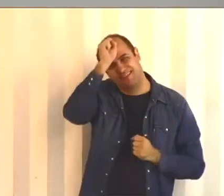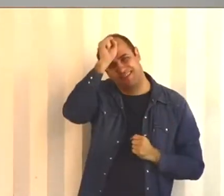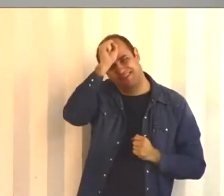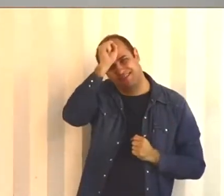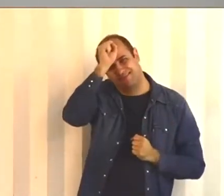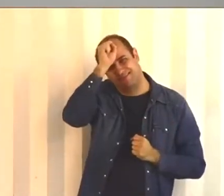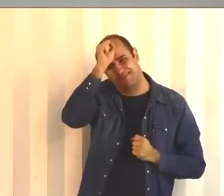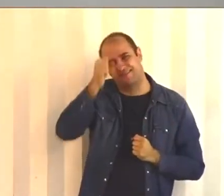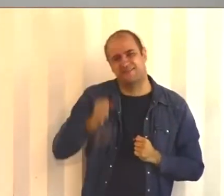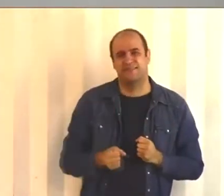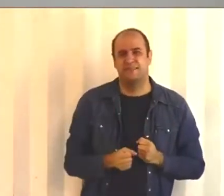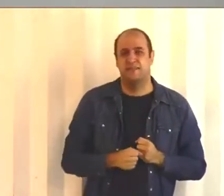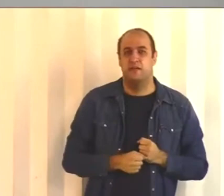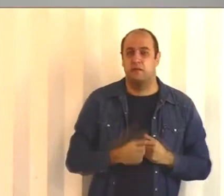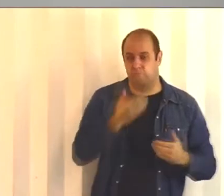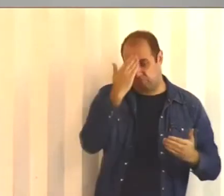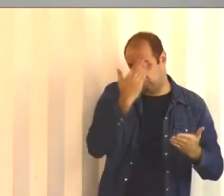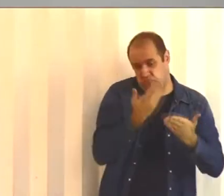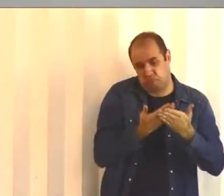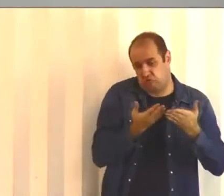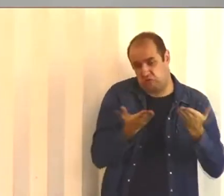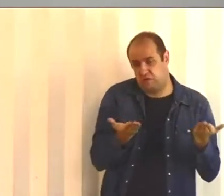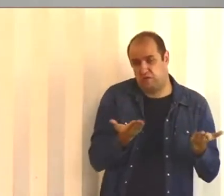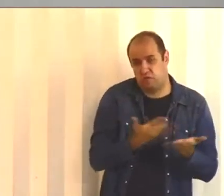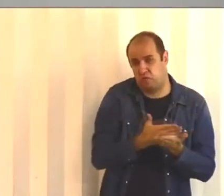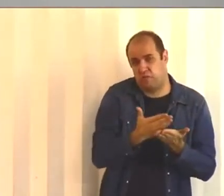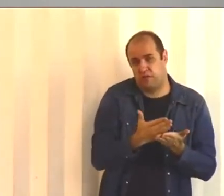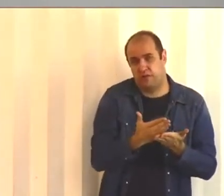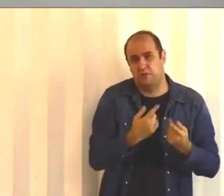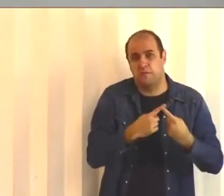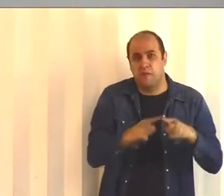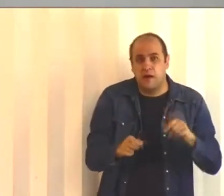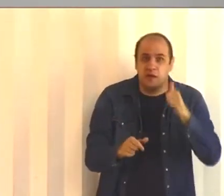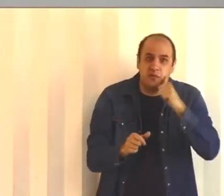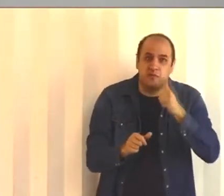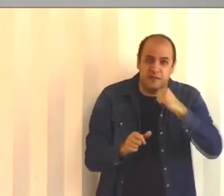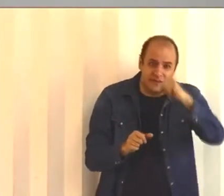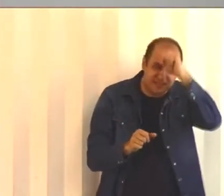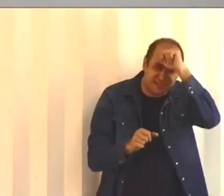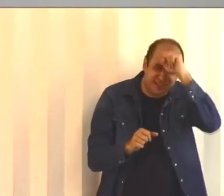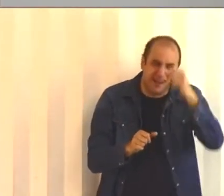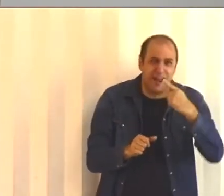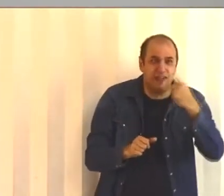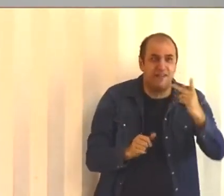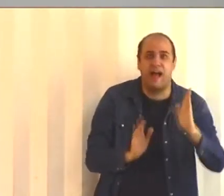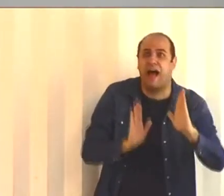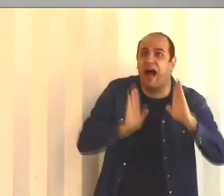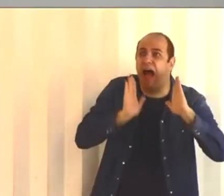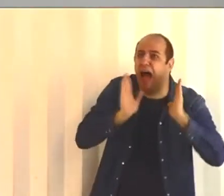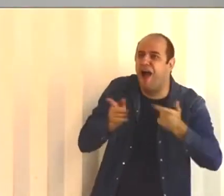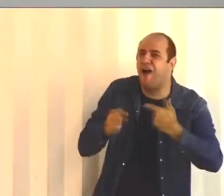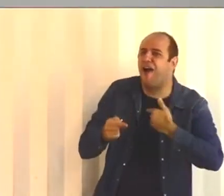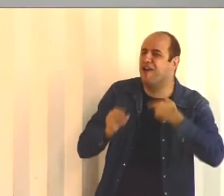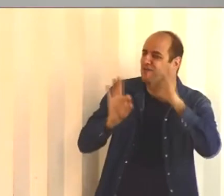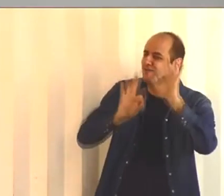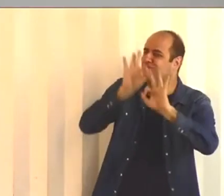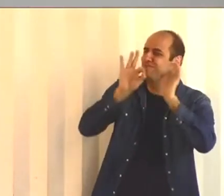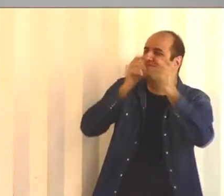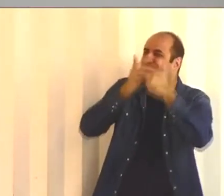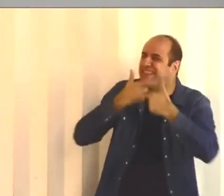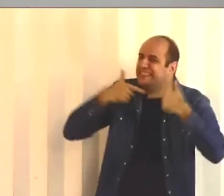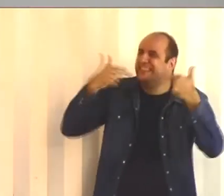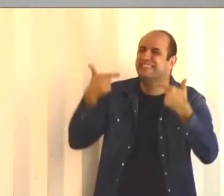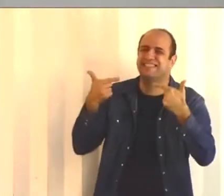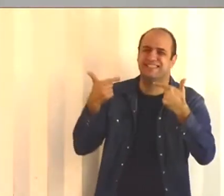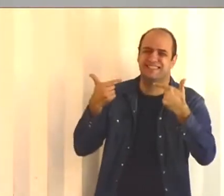incredulidade. E é por conta de coisas assim, ela diz: agora eu tenho motivo para rir. E